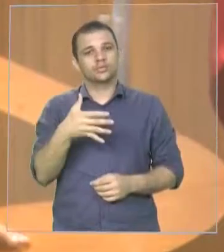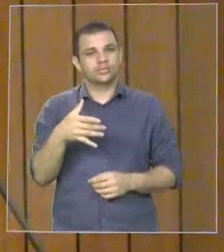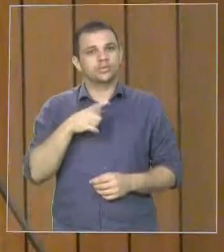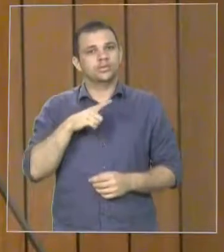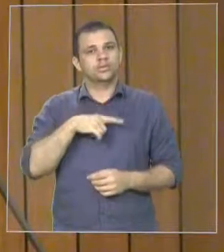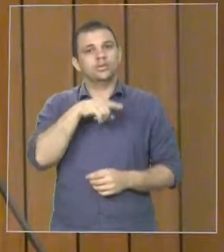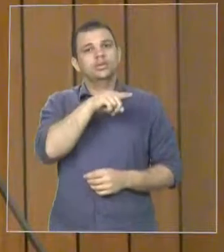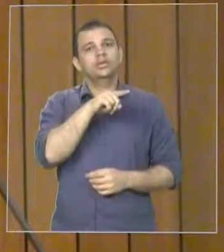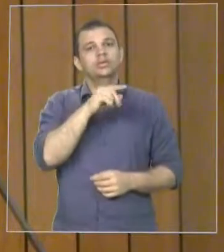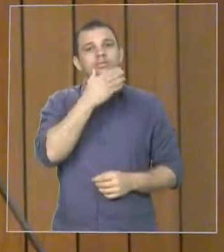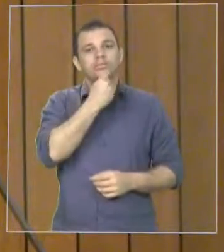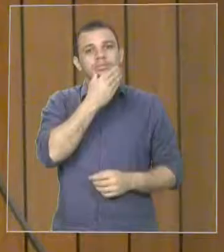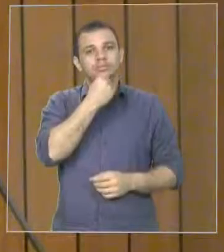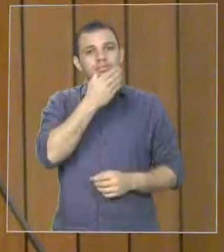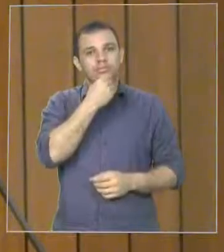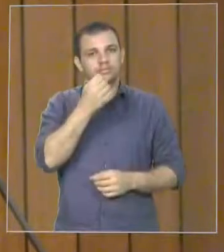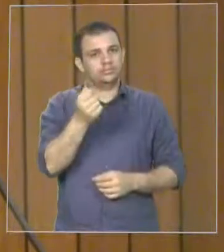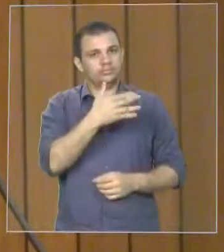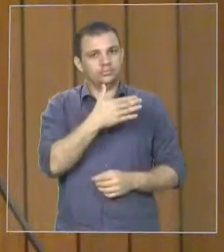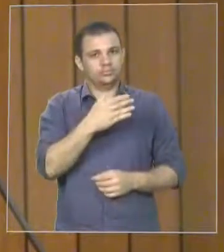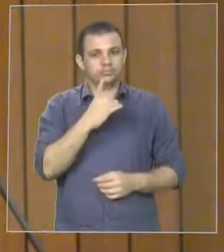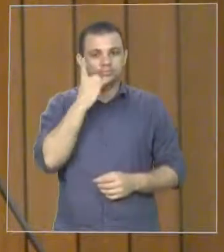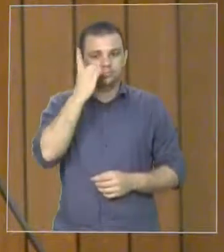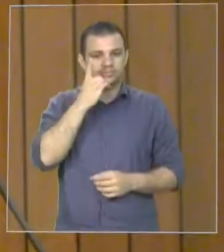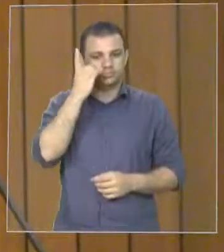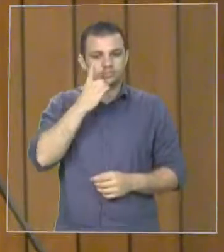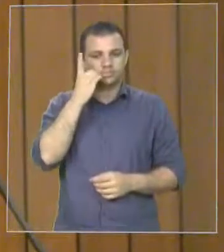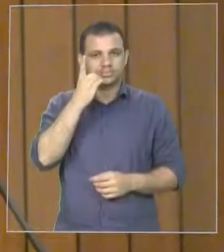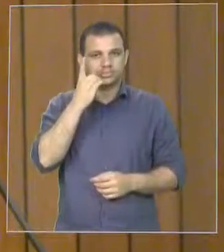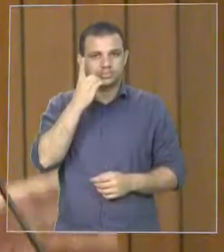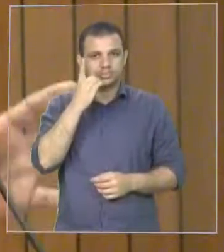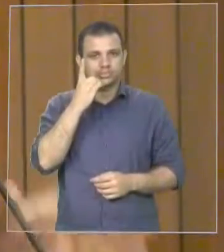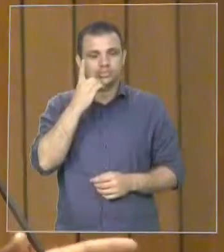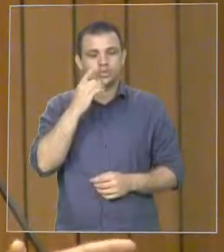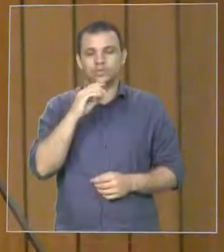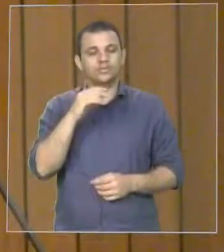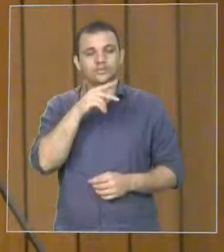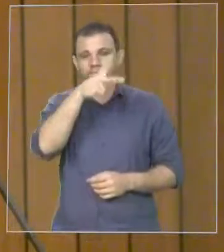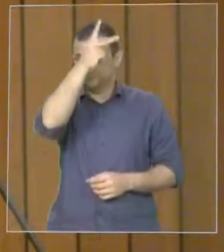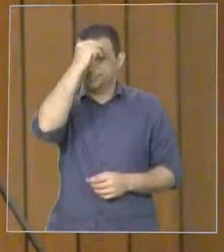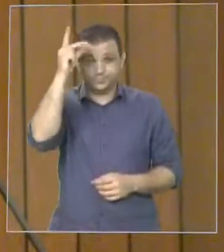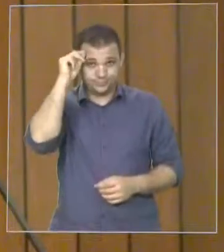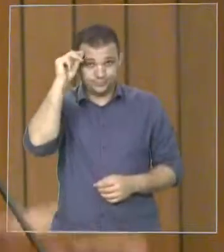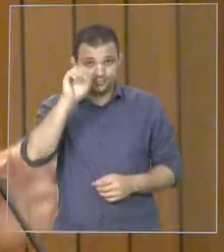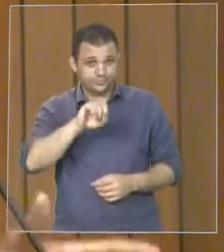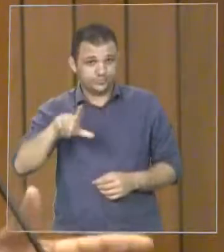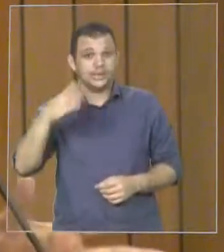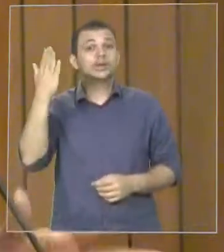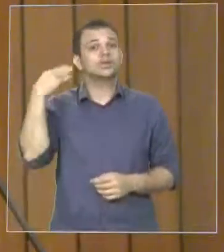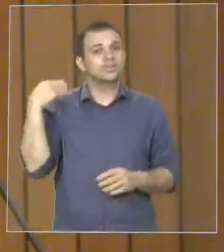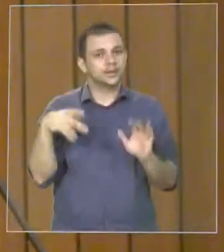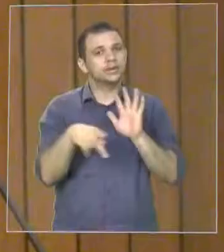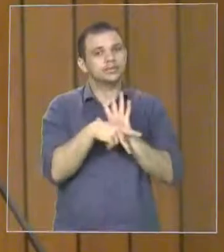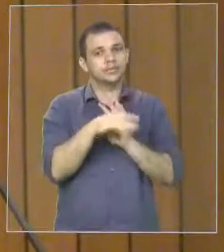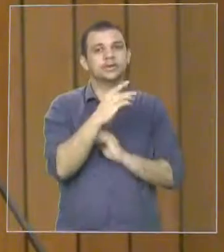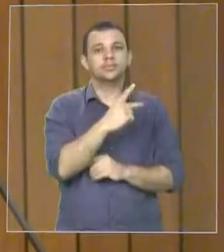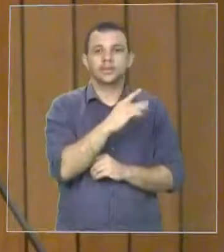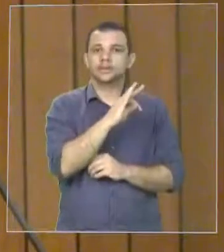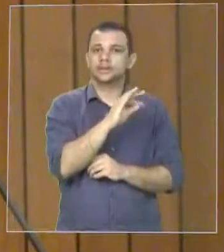esse que foi eleito pelo PTC e hoje reeleito pelo PDT, um jovem também que já foi vereador por este